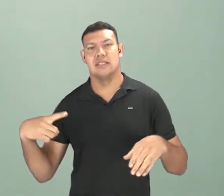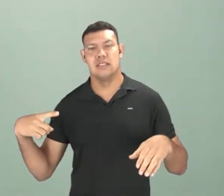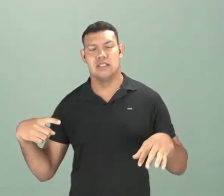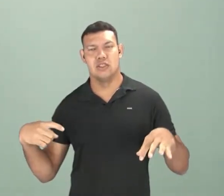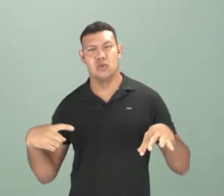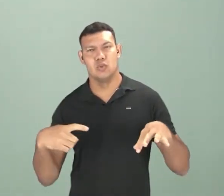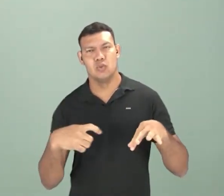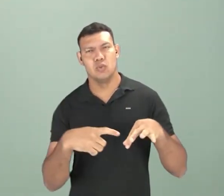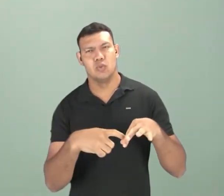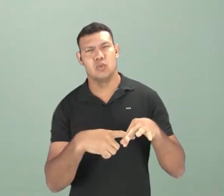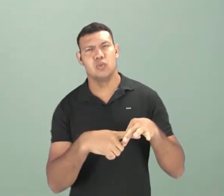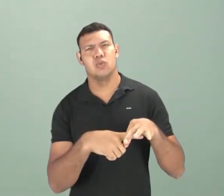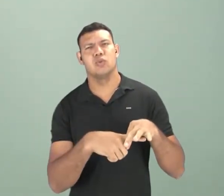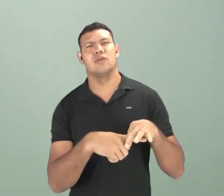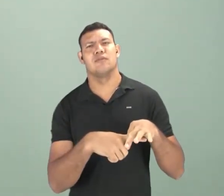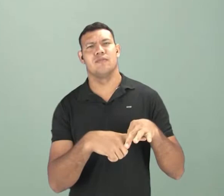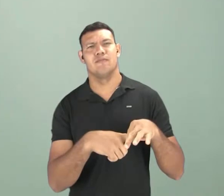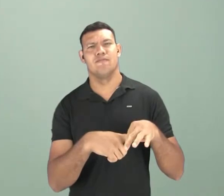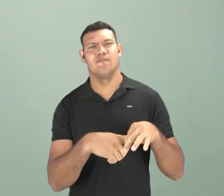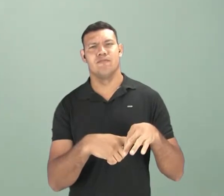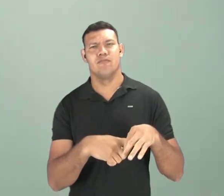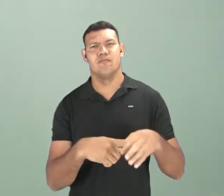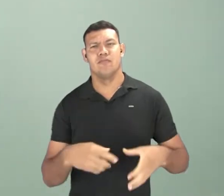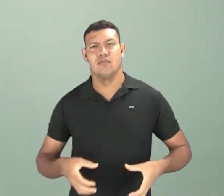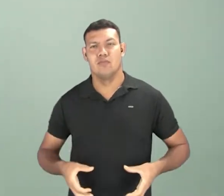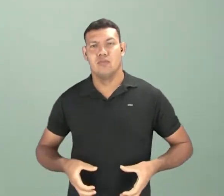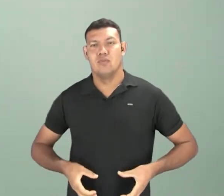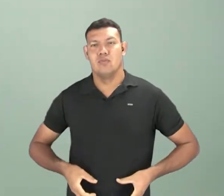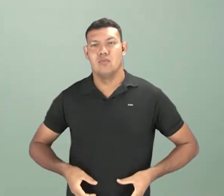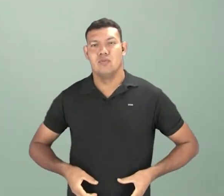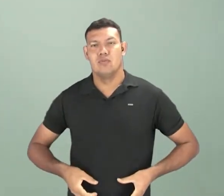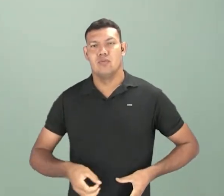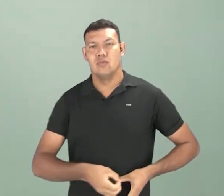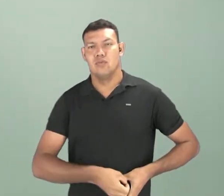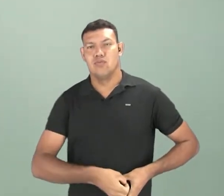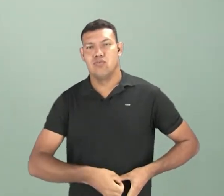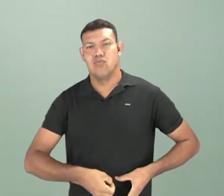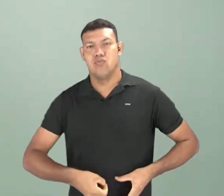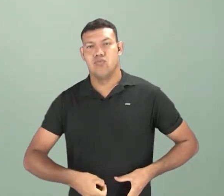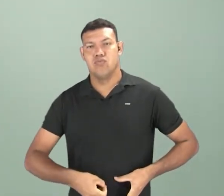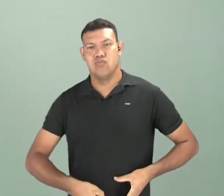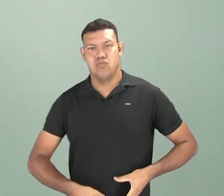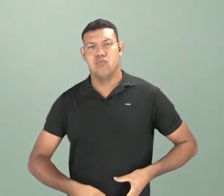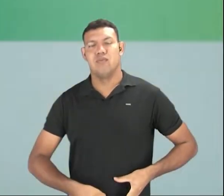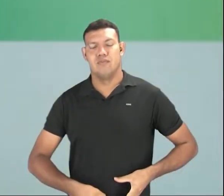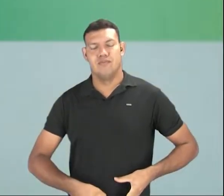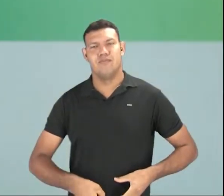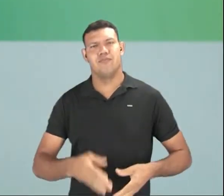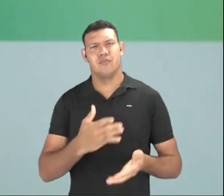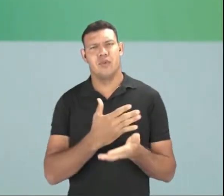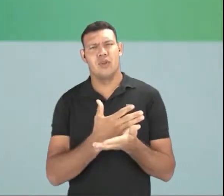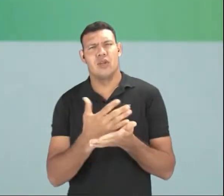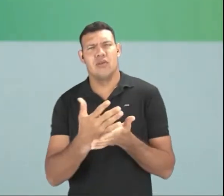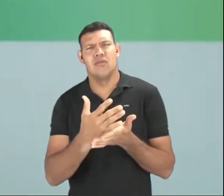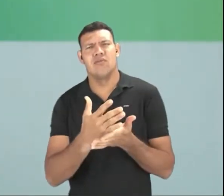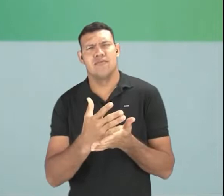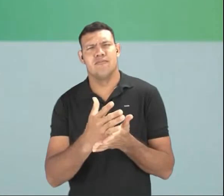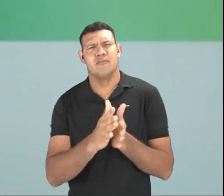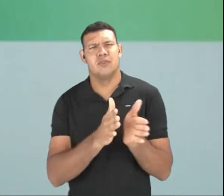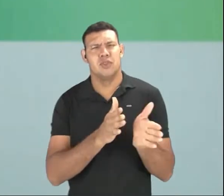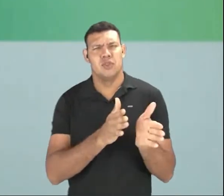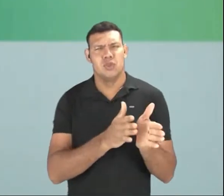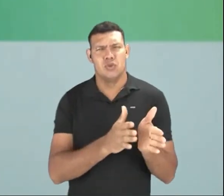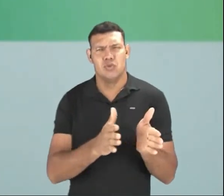o canal vaginal e o óvulo foi fecundado então a começa a acontecer o